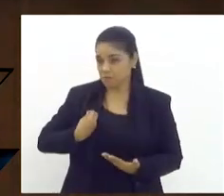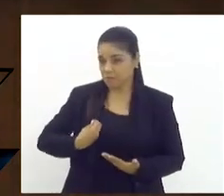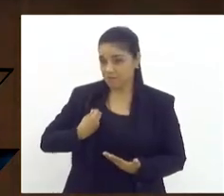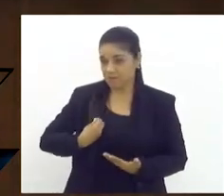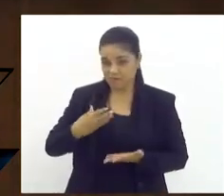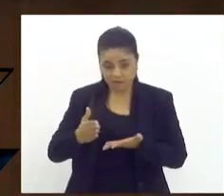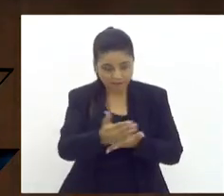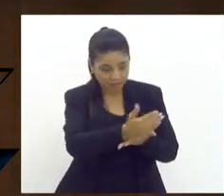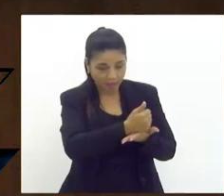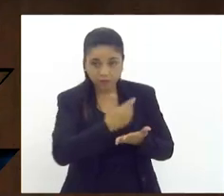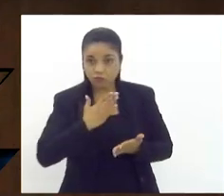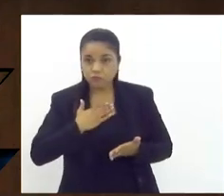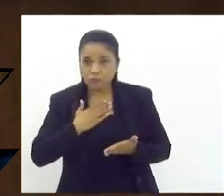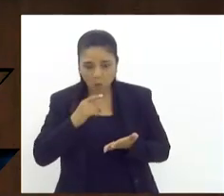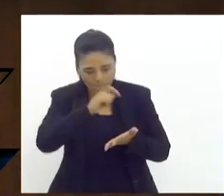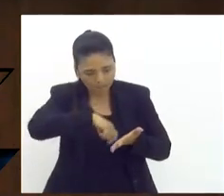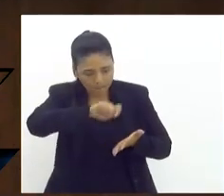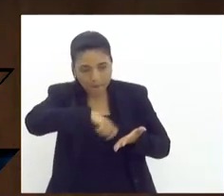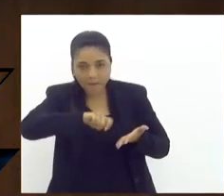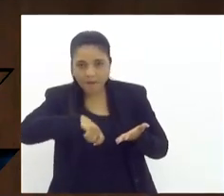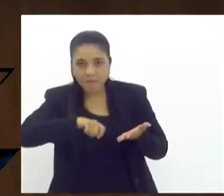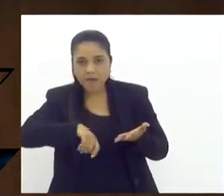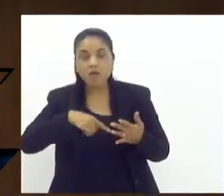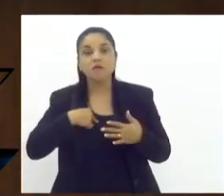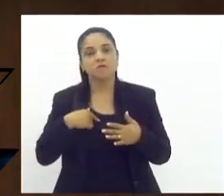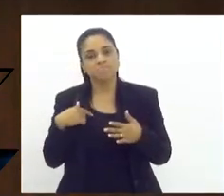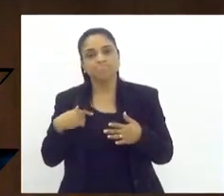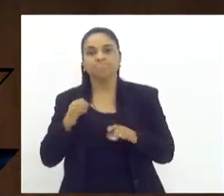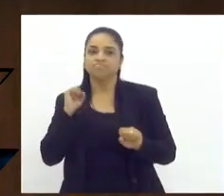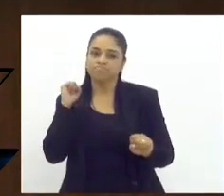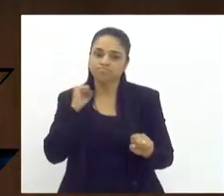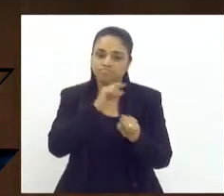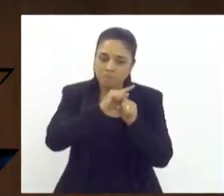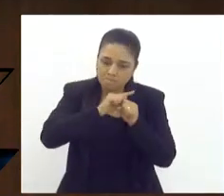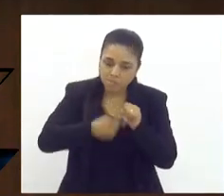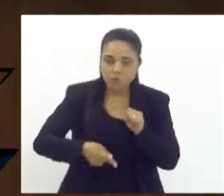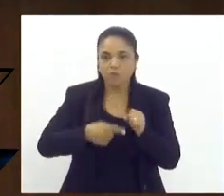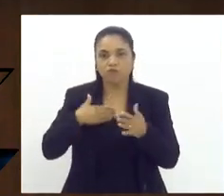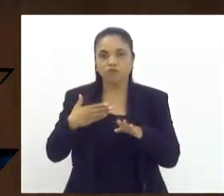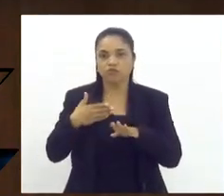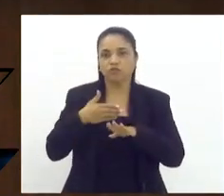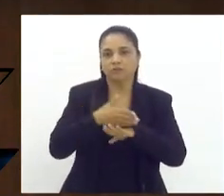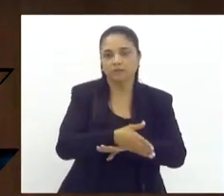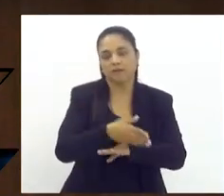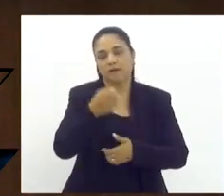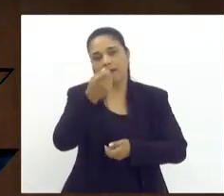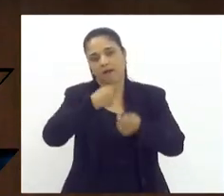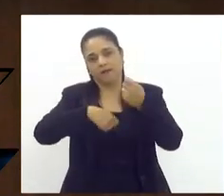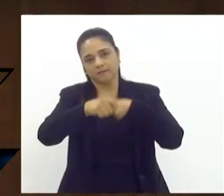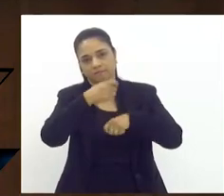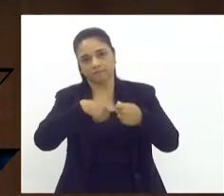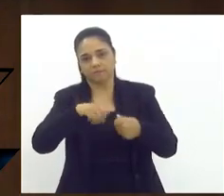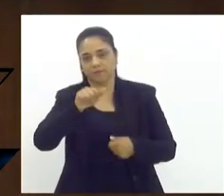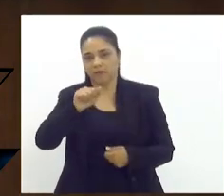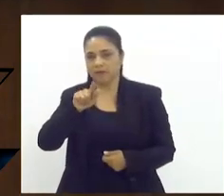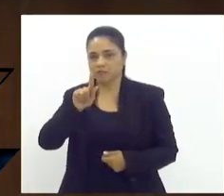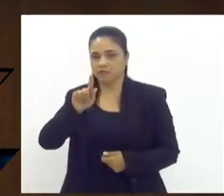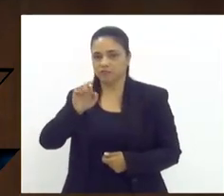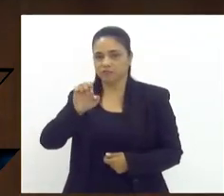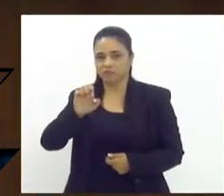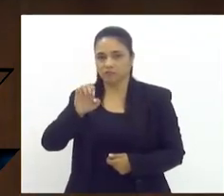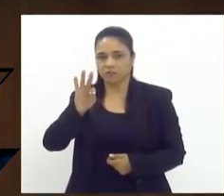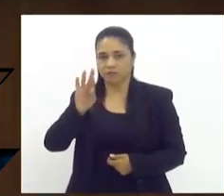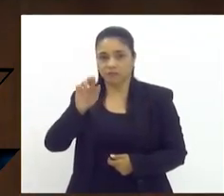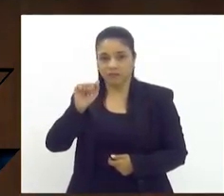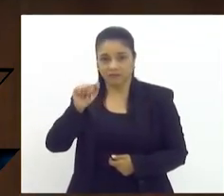os dados e ainda assim eu fui impedido de acessar administração da getrans falei que ia